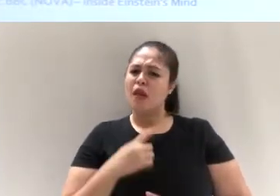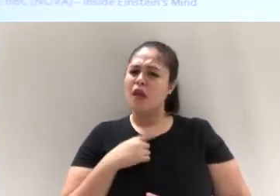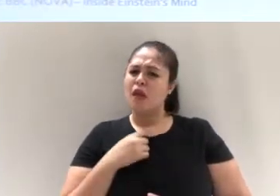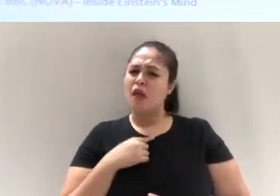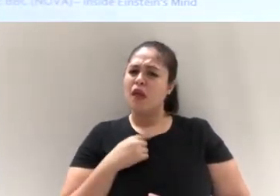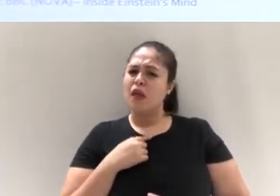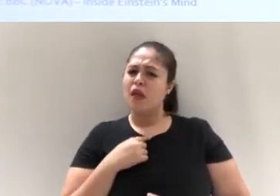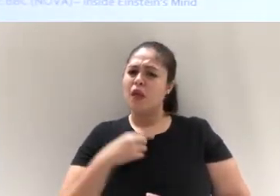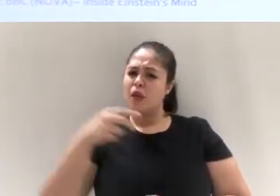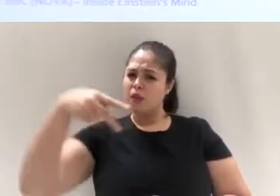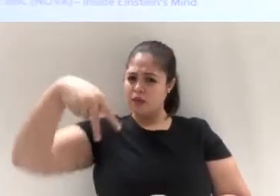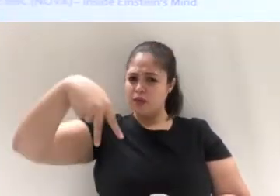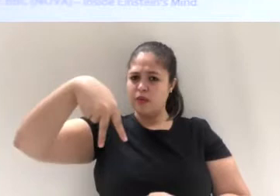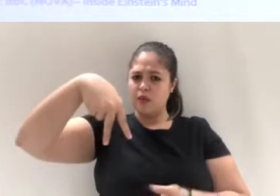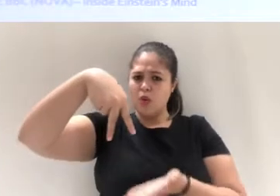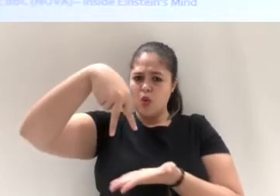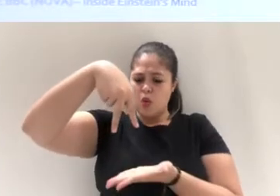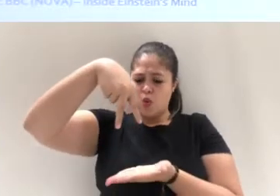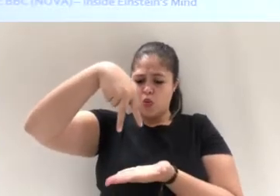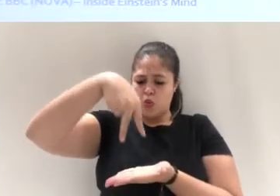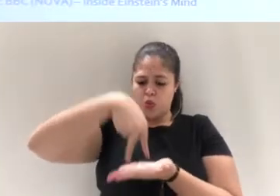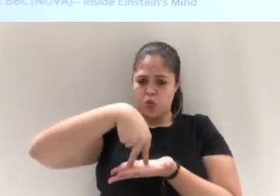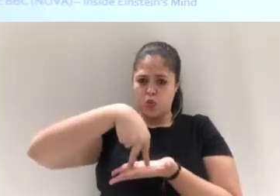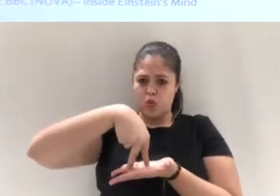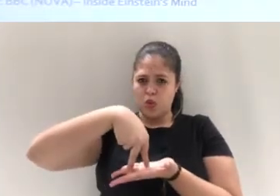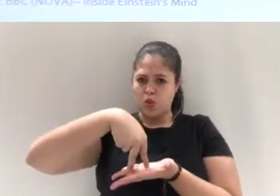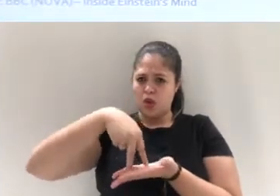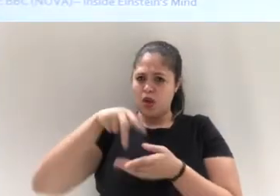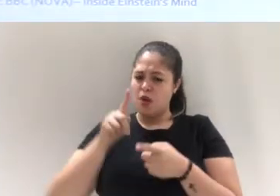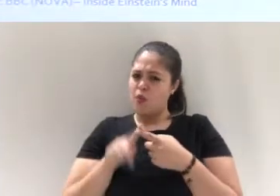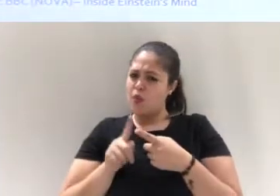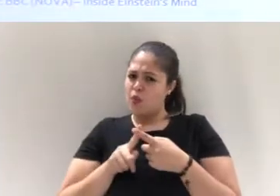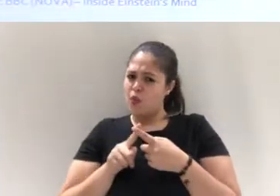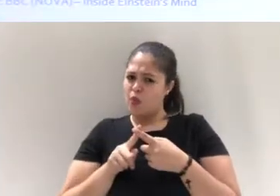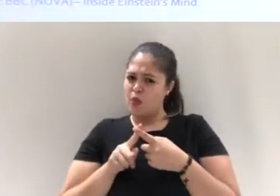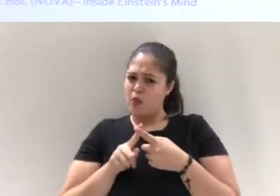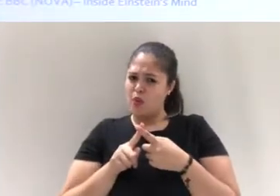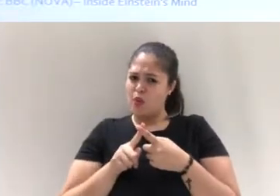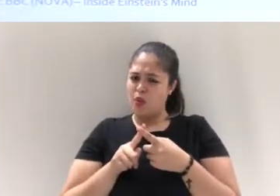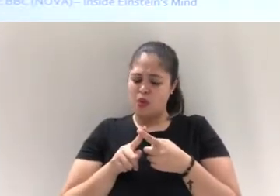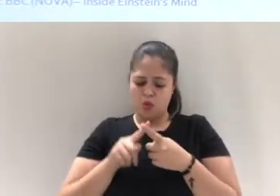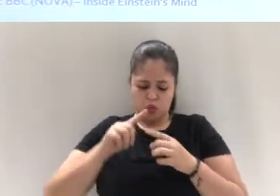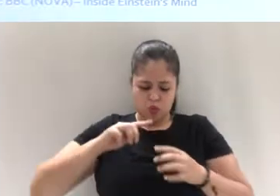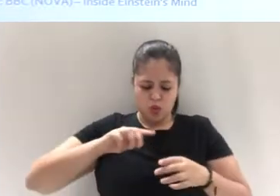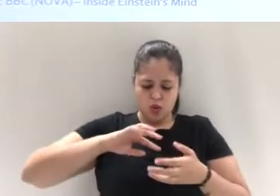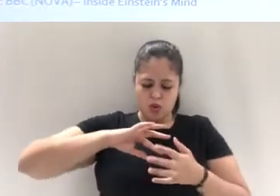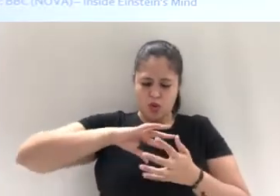eu fui atraído em direção ao chão da caixa por conta de algum planeta?